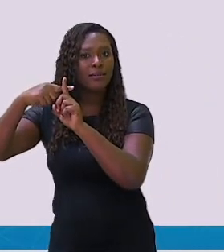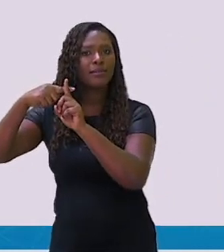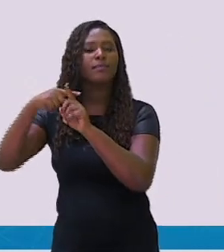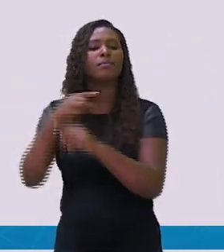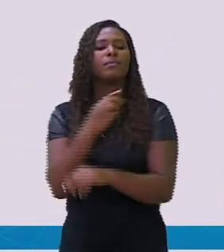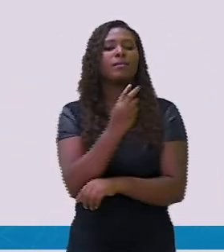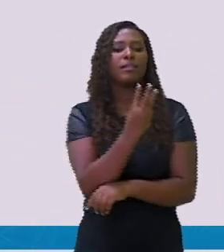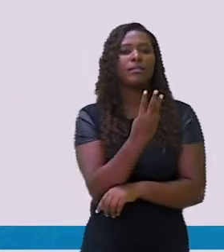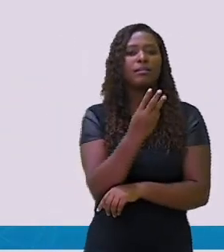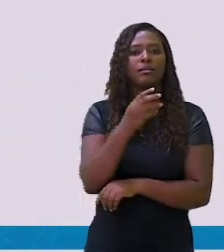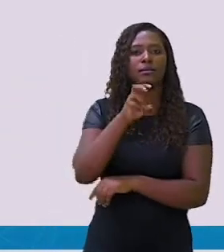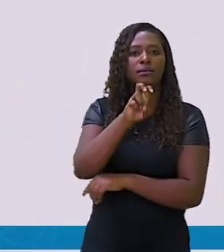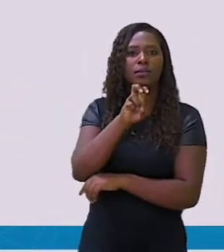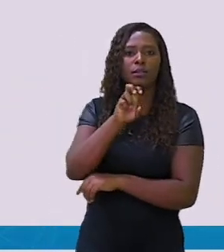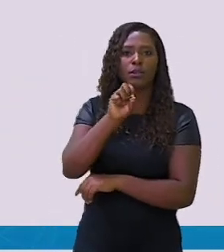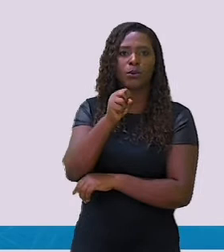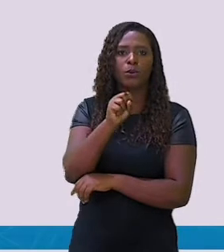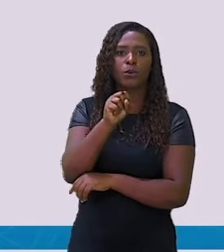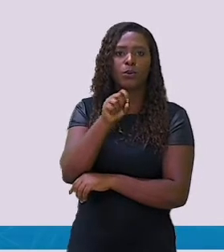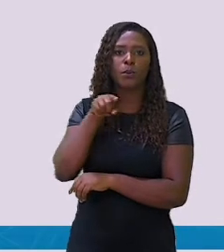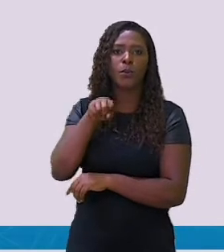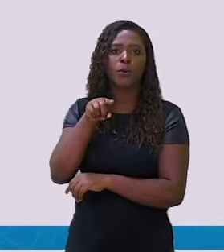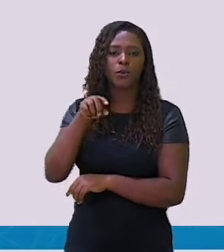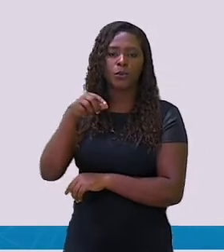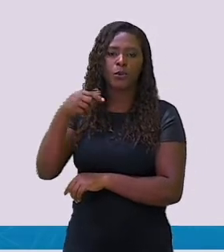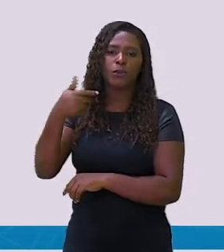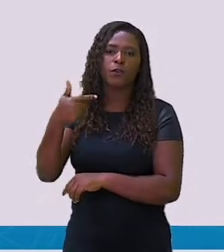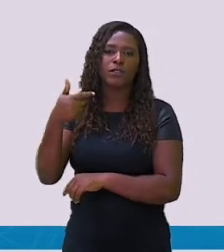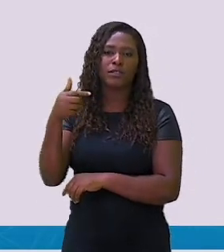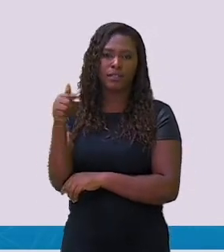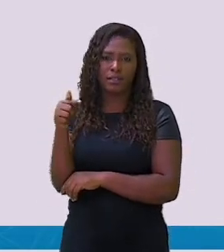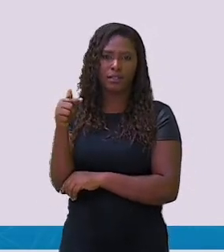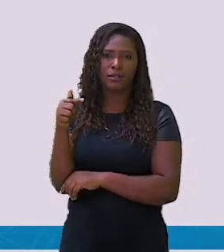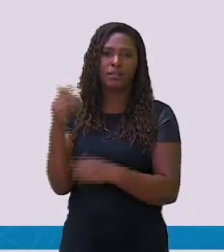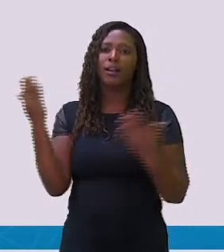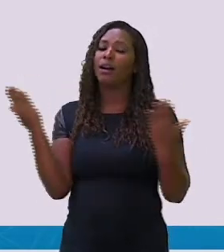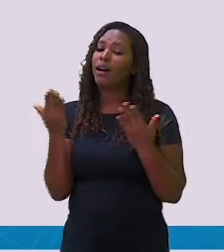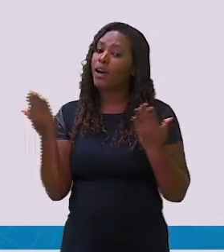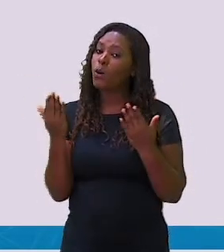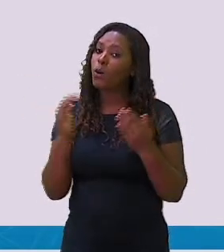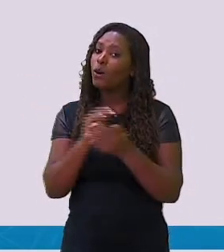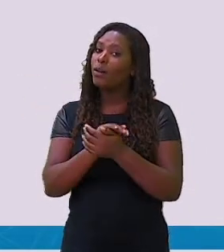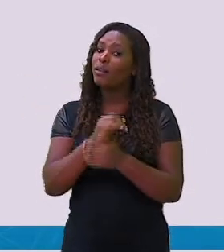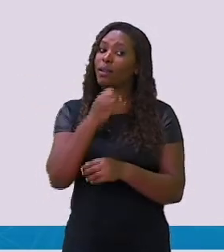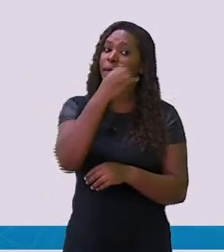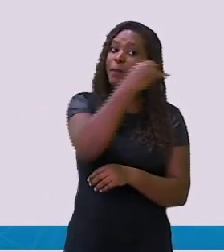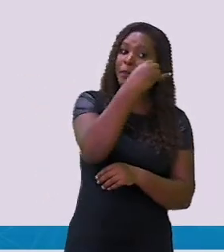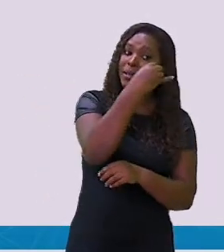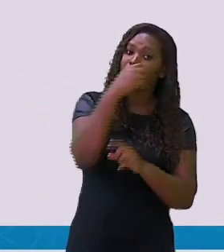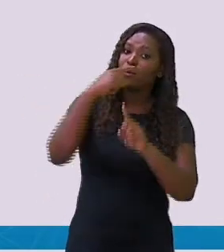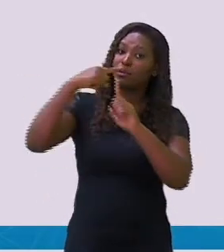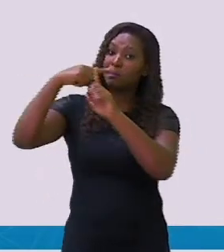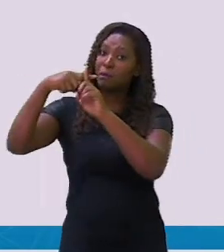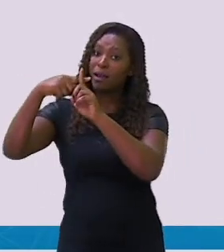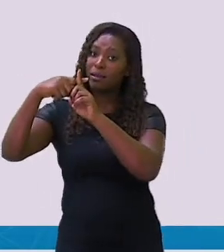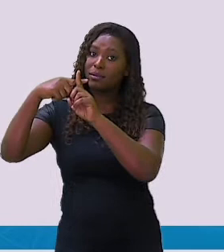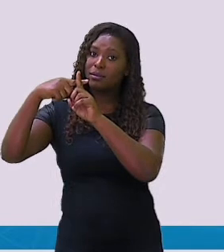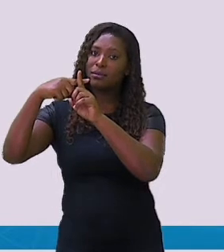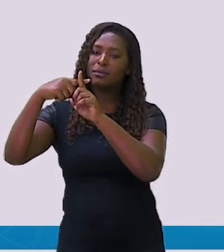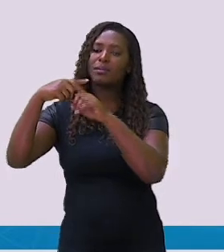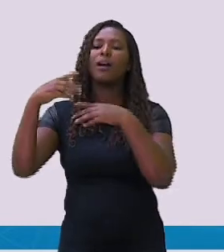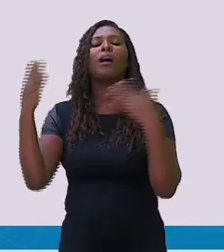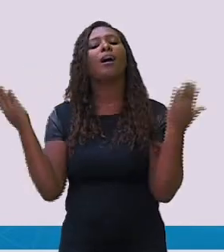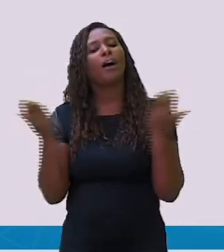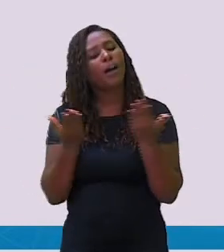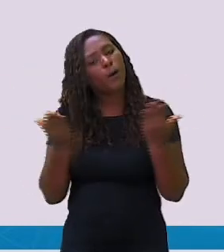358. 27 Agora eu tenho sinais contrários então quê que eu faço eu vou